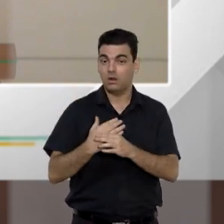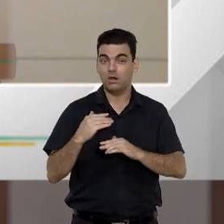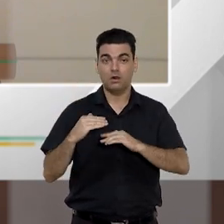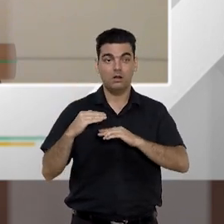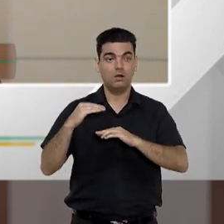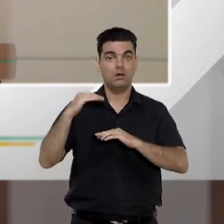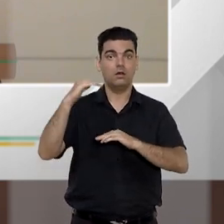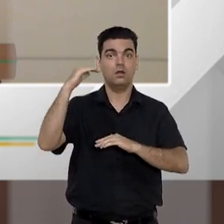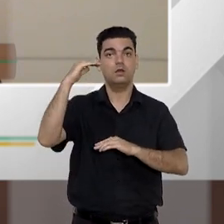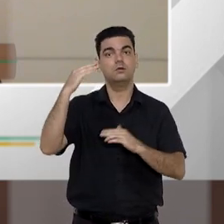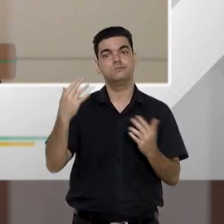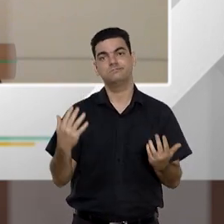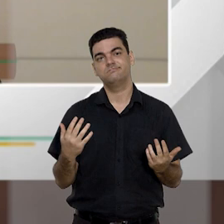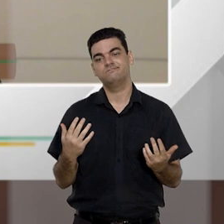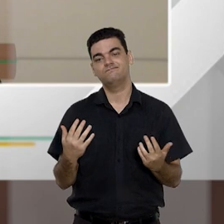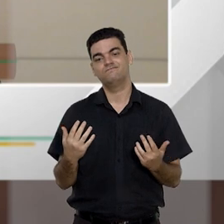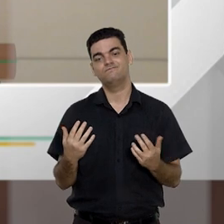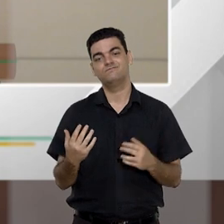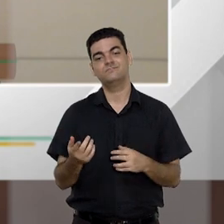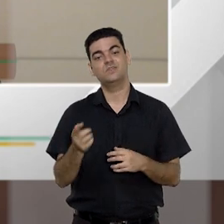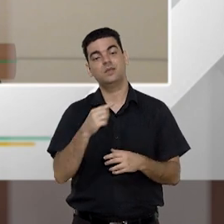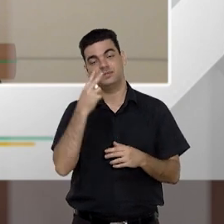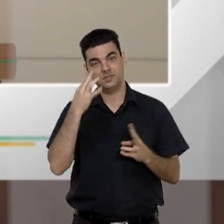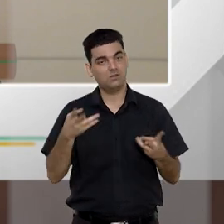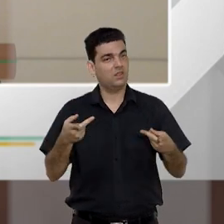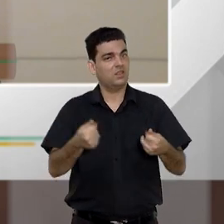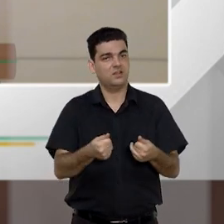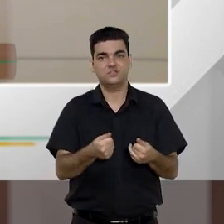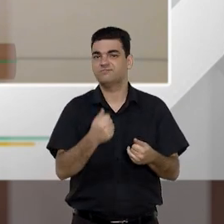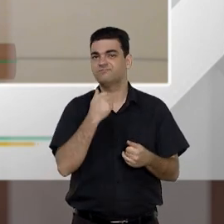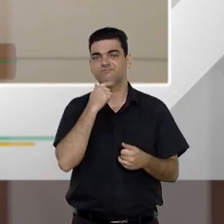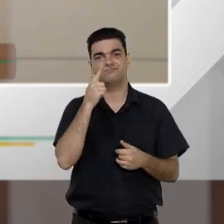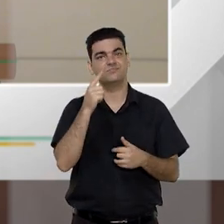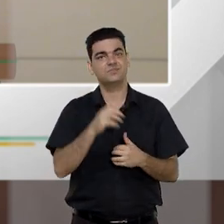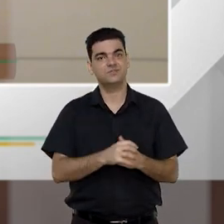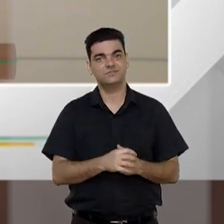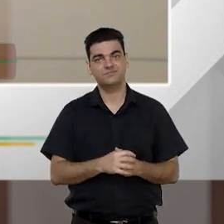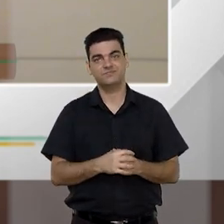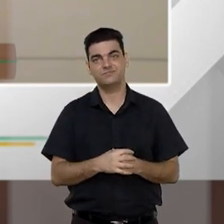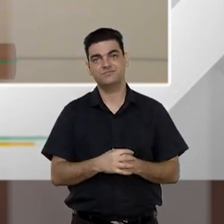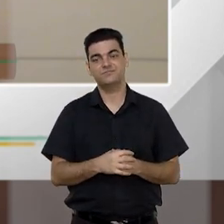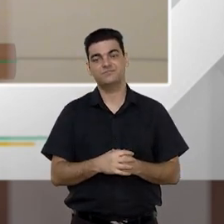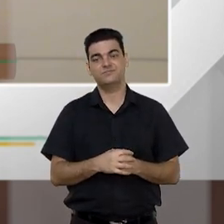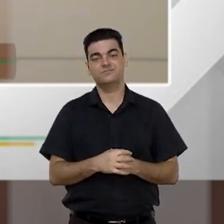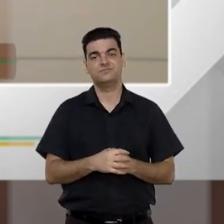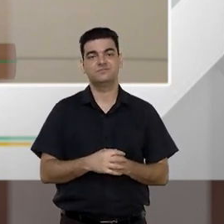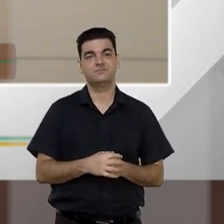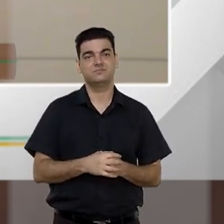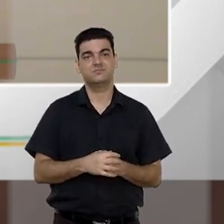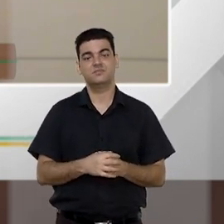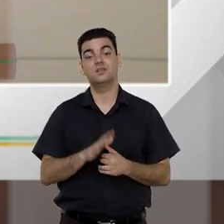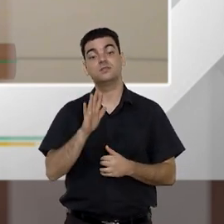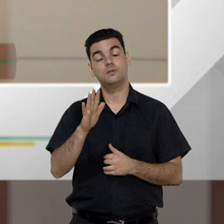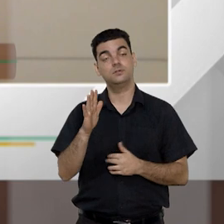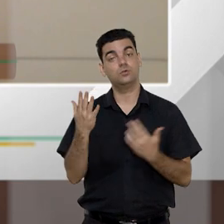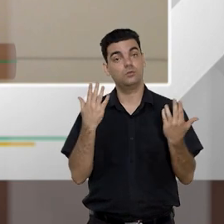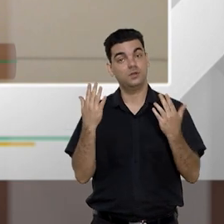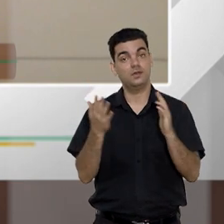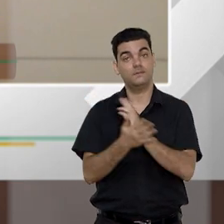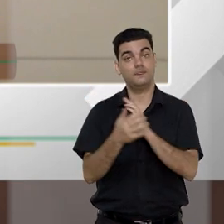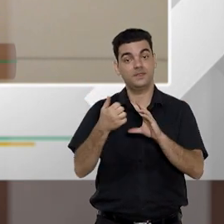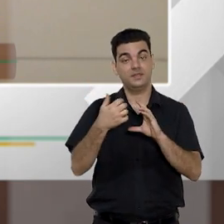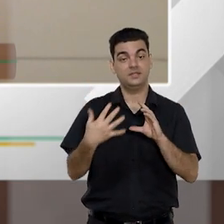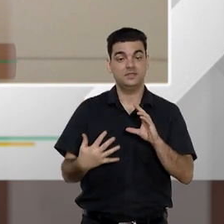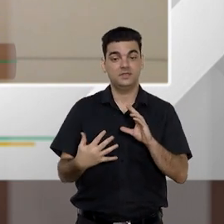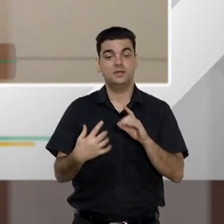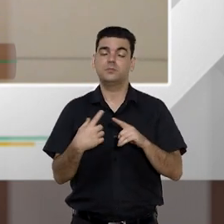novos processos acaba criando, né, uma diminuição da qualidade na prestação jurisdicional. Mas, deixando